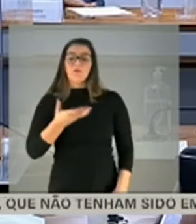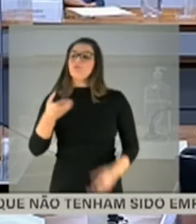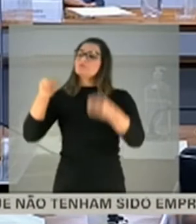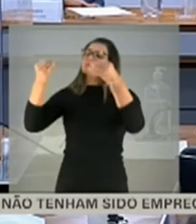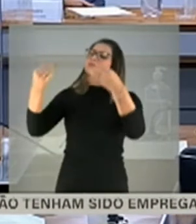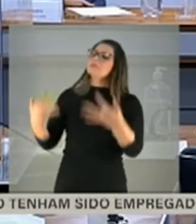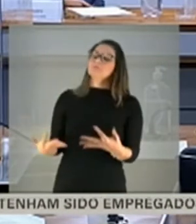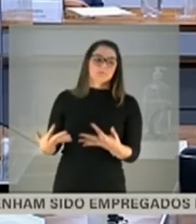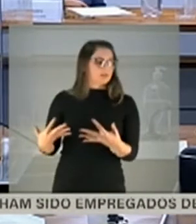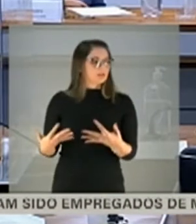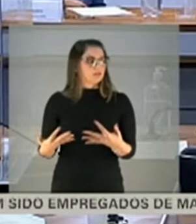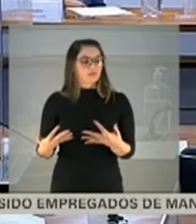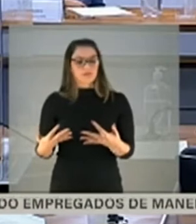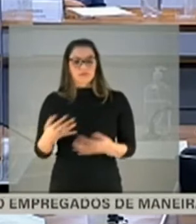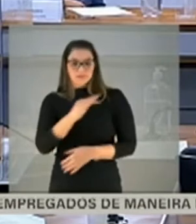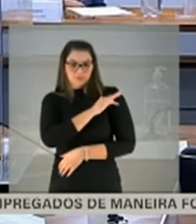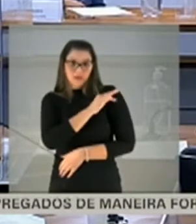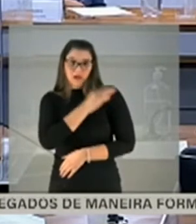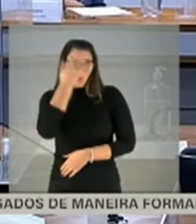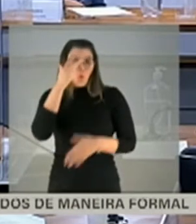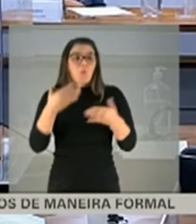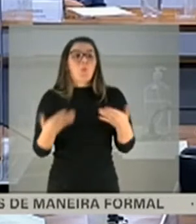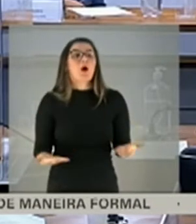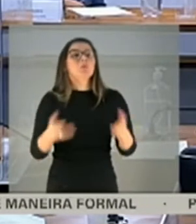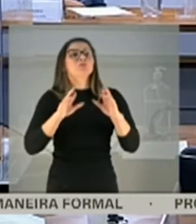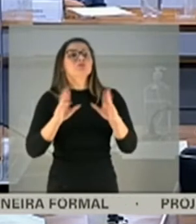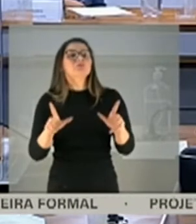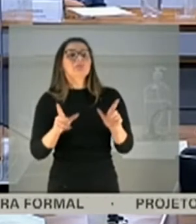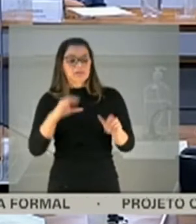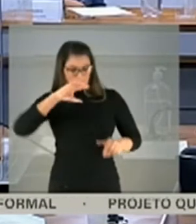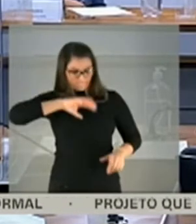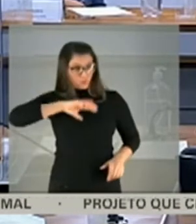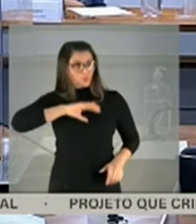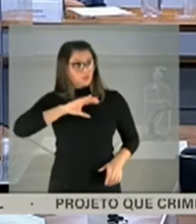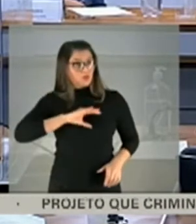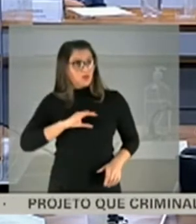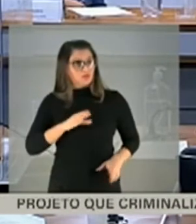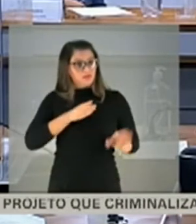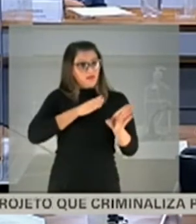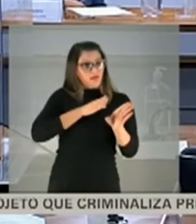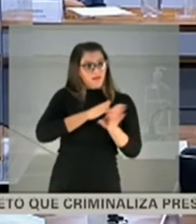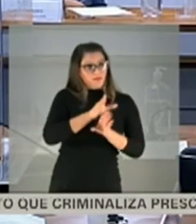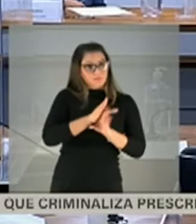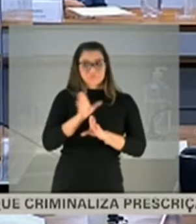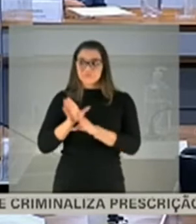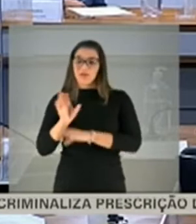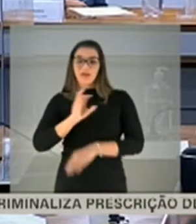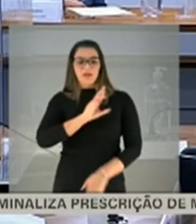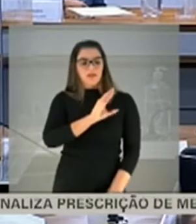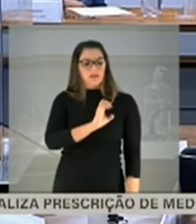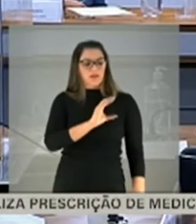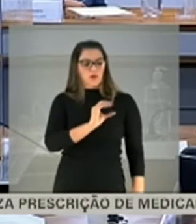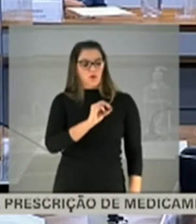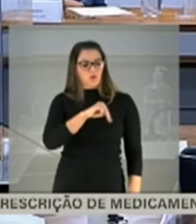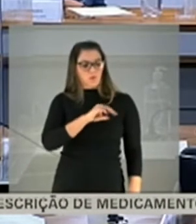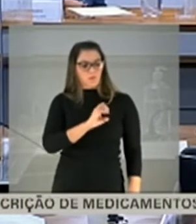explicasse tecnicamente, que eu não sou... Qual é a diferença no português recomendar ou orientar? Qual